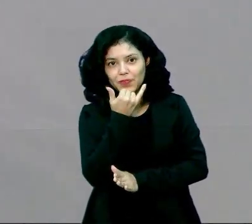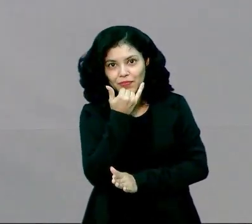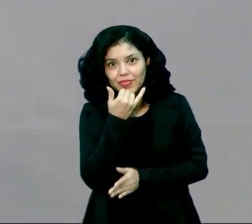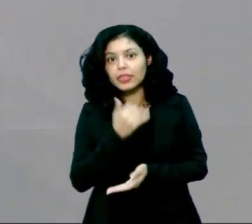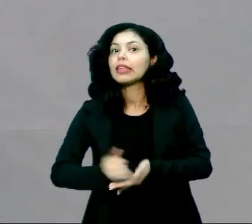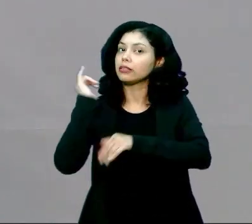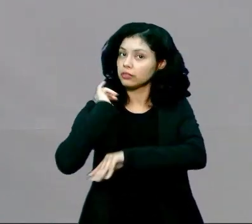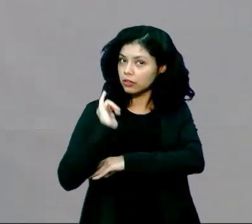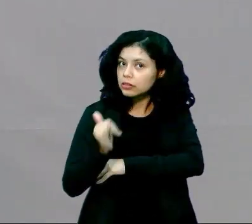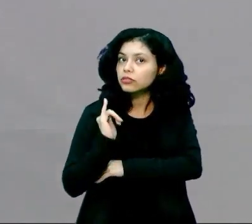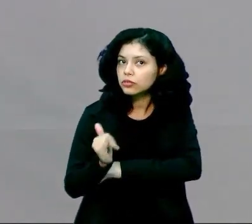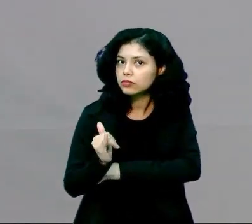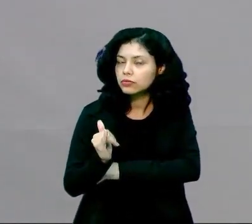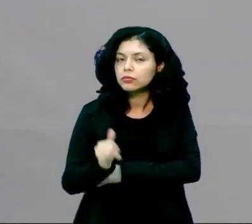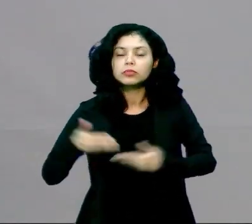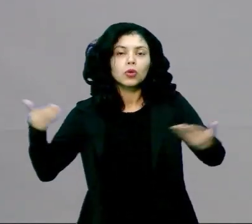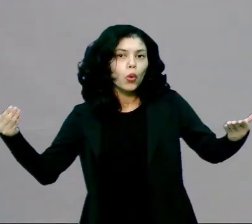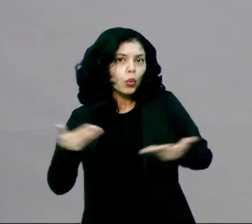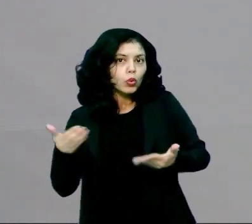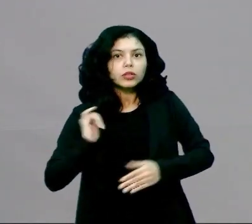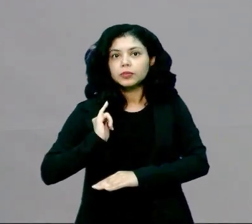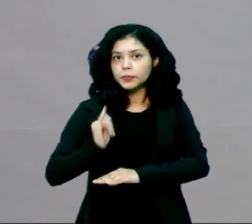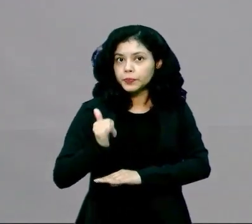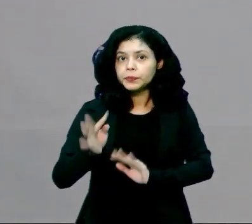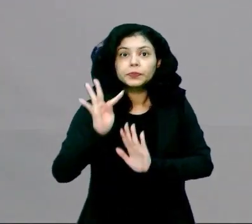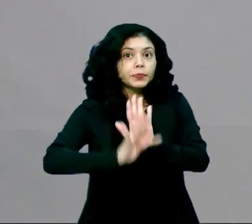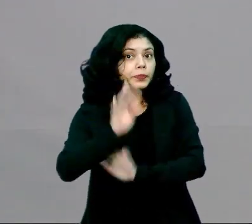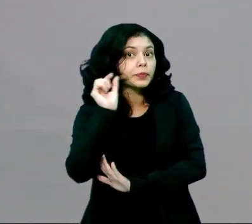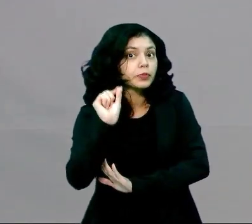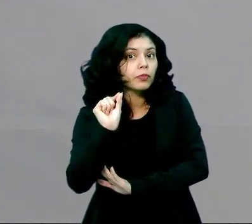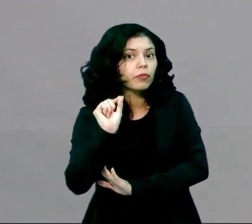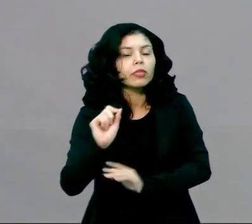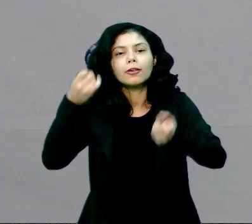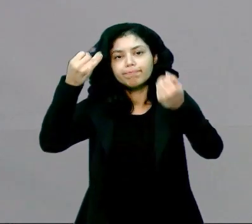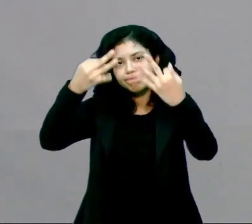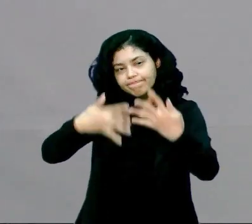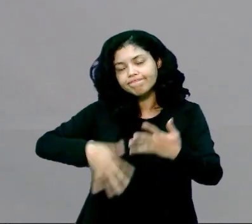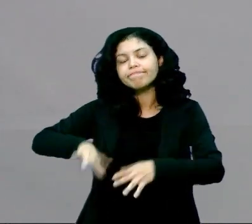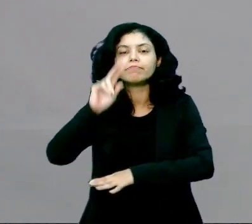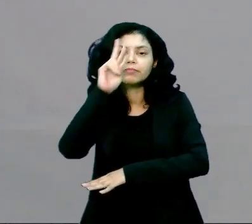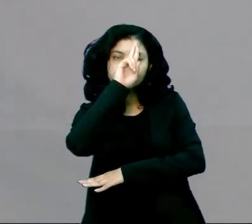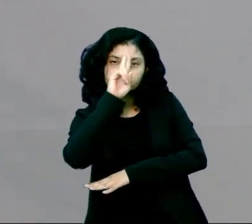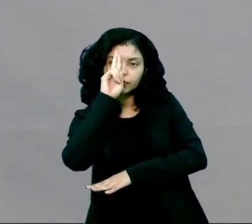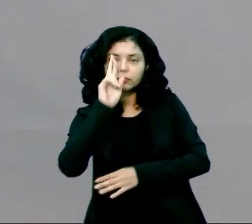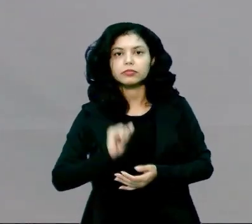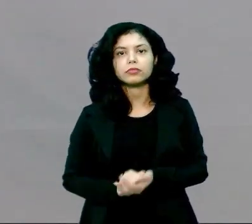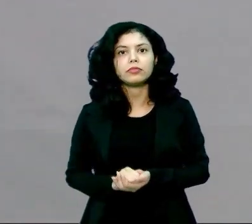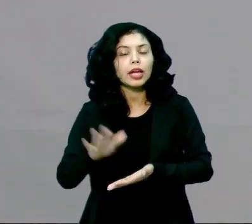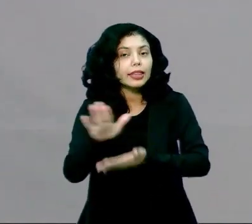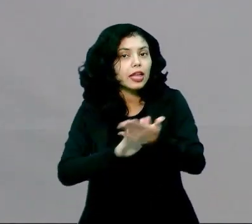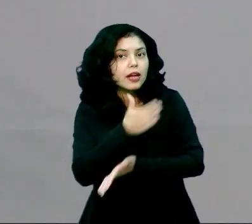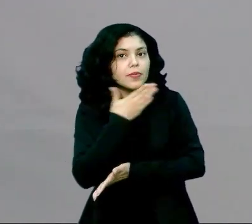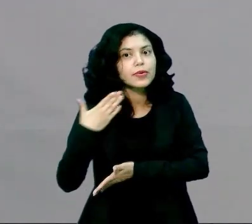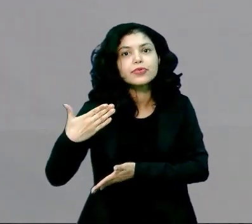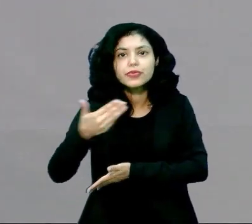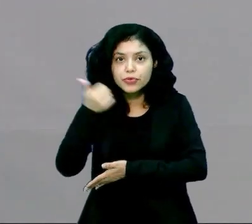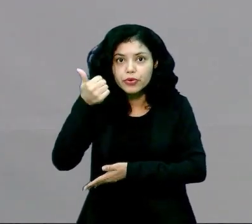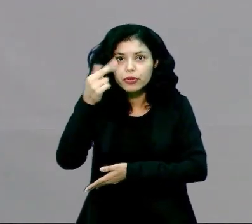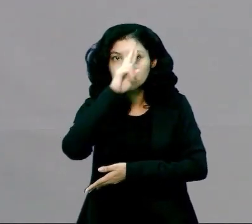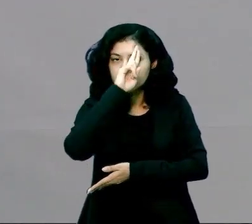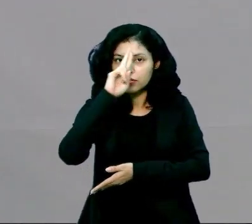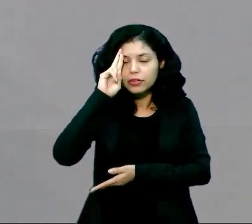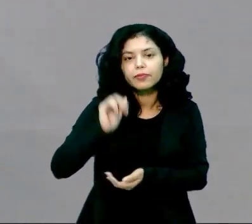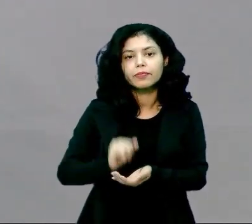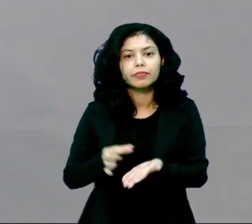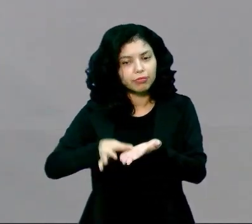informativos, não, narrativos, galera. E nos textos narrativos, né, a gente conta histórias. E nada melhor do que escutar